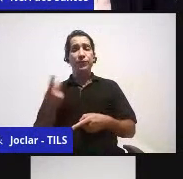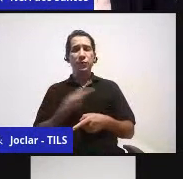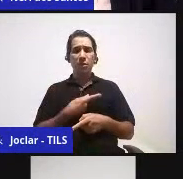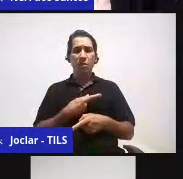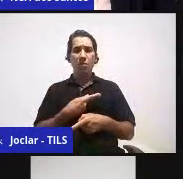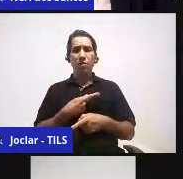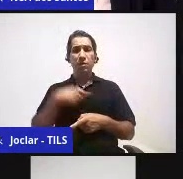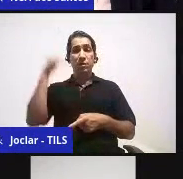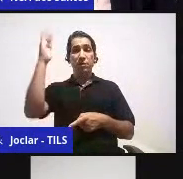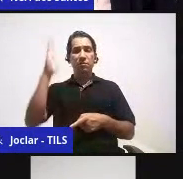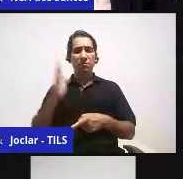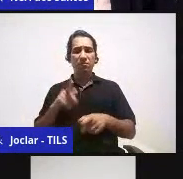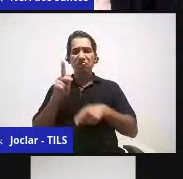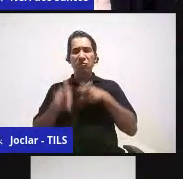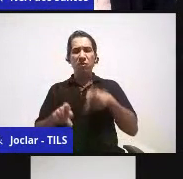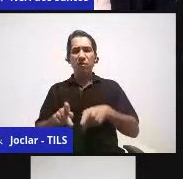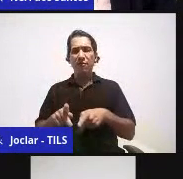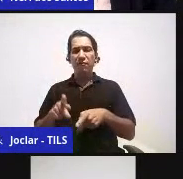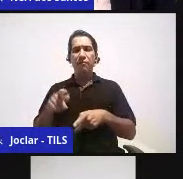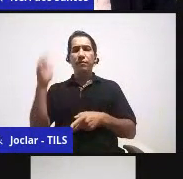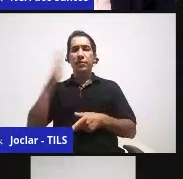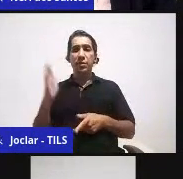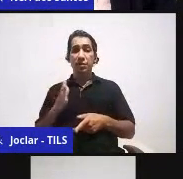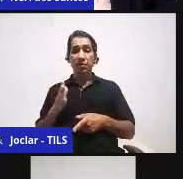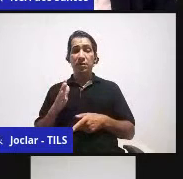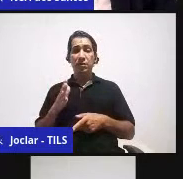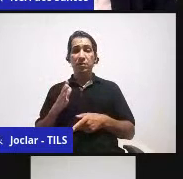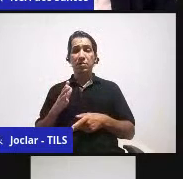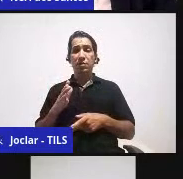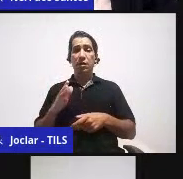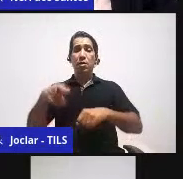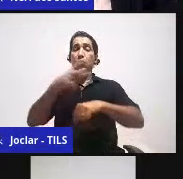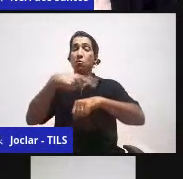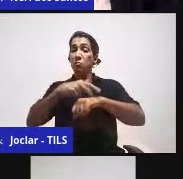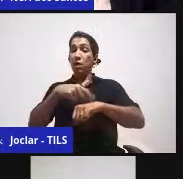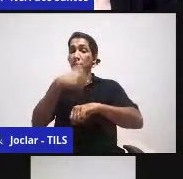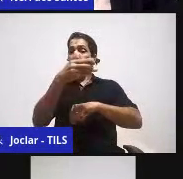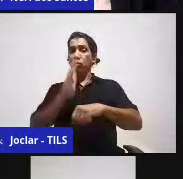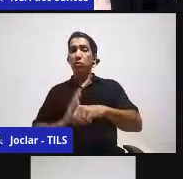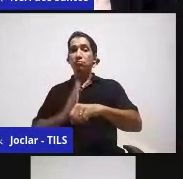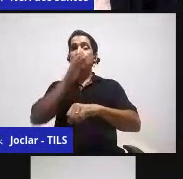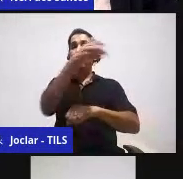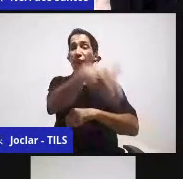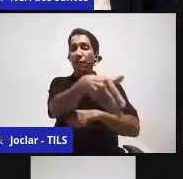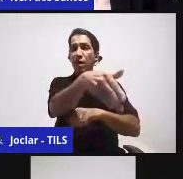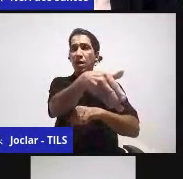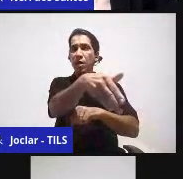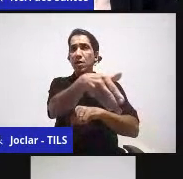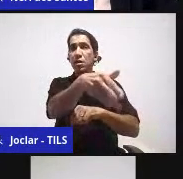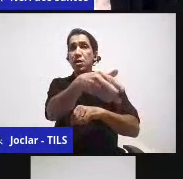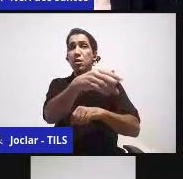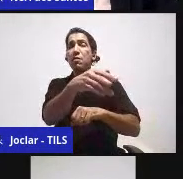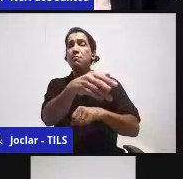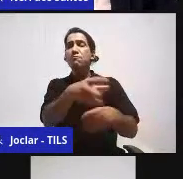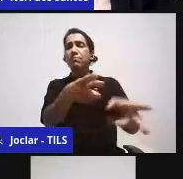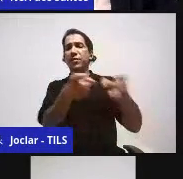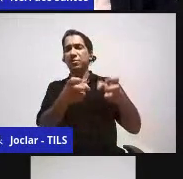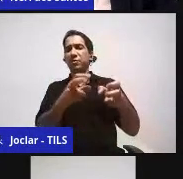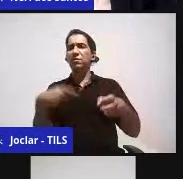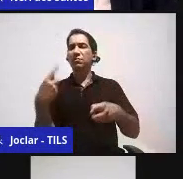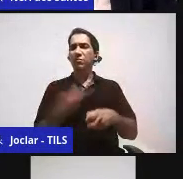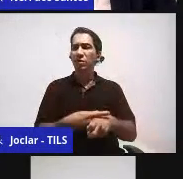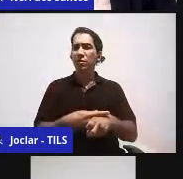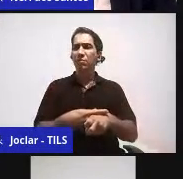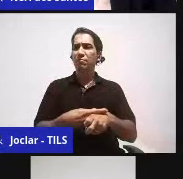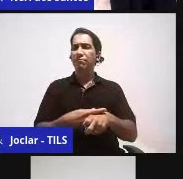no Brasil hoje tem uma cultura individualista, e isso está cada vez mais claro. A gente tem uma cultura que